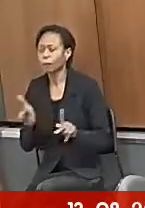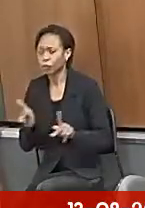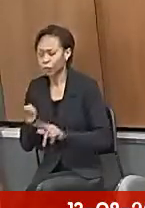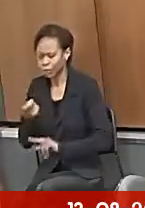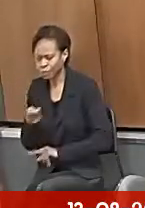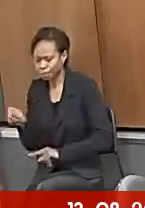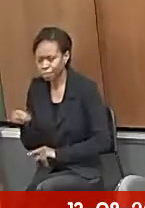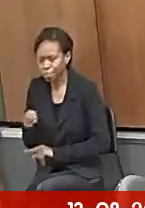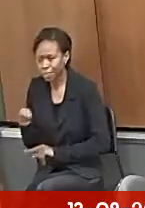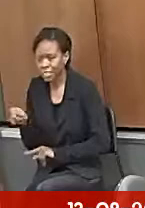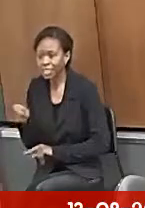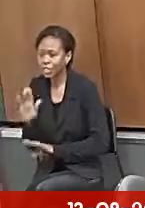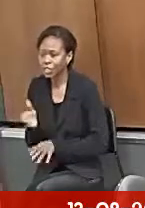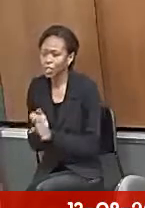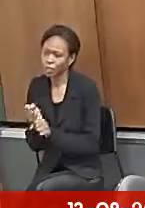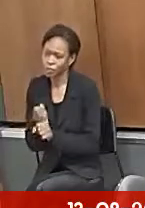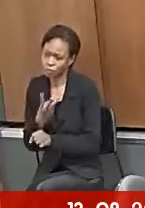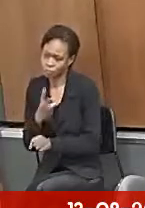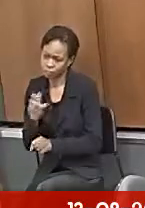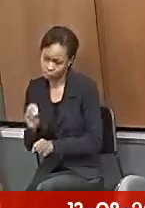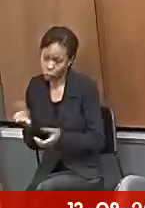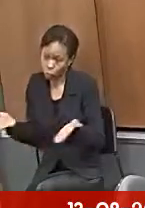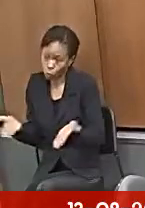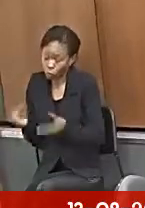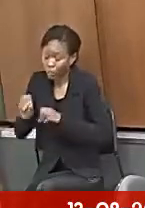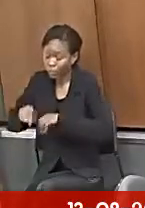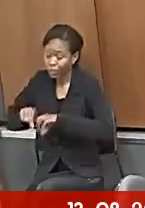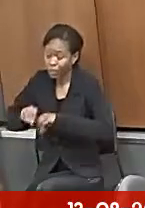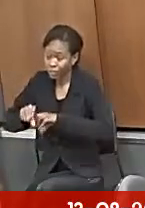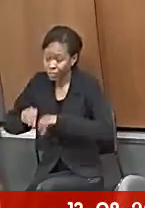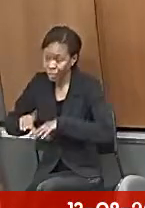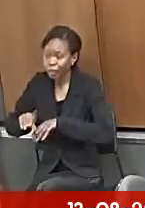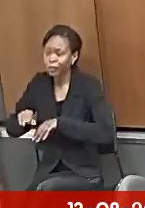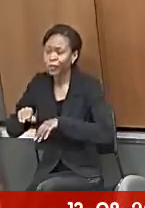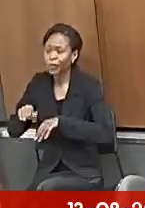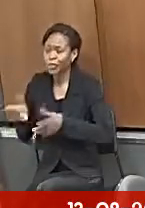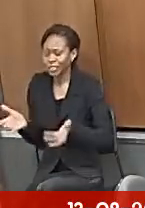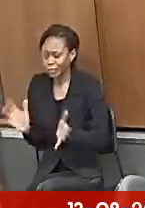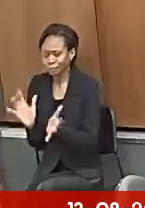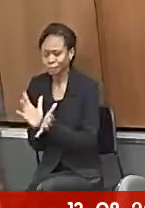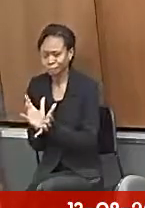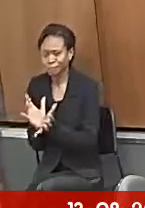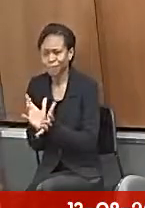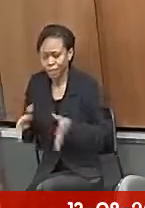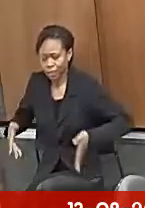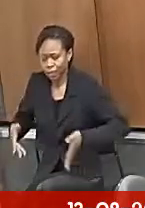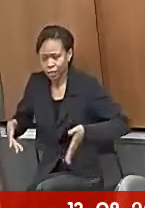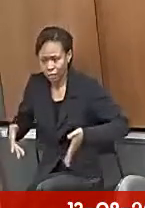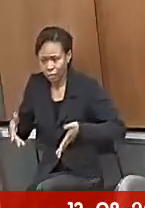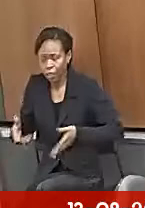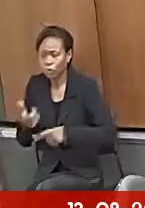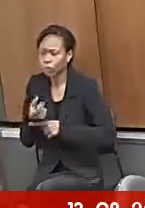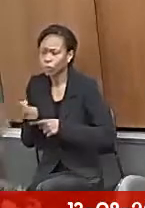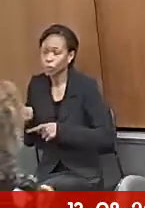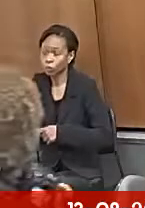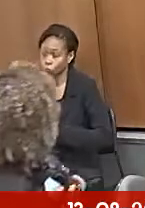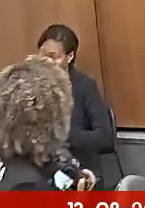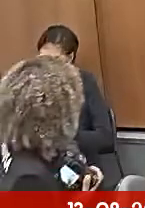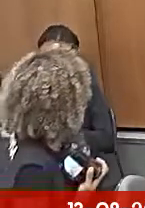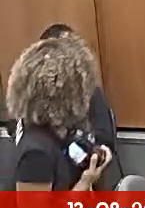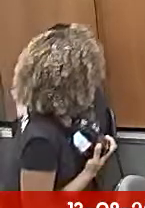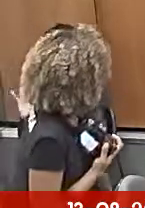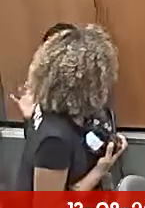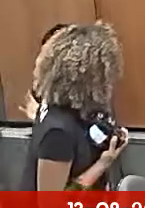brasileira feminina de tênis em cadeira de rodas em 2009 ele iniciou como técnico da seleção brasileira juvenil de